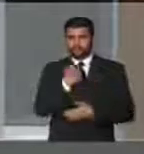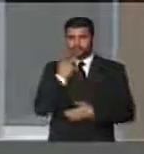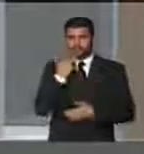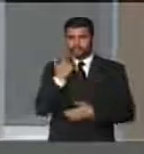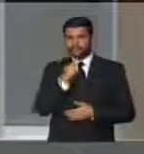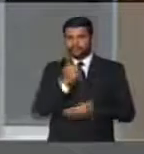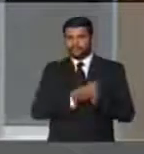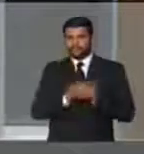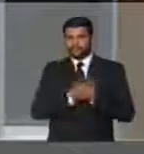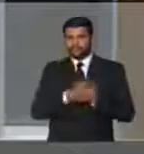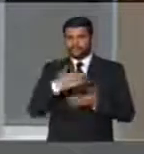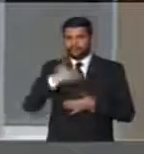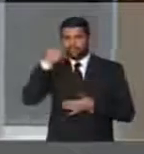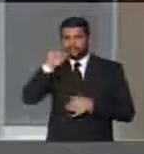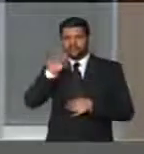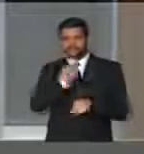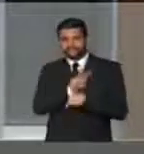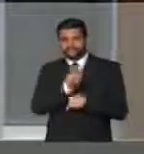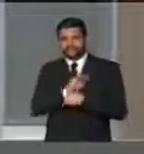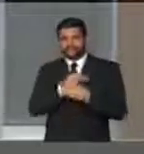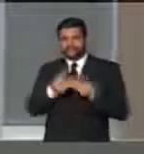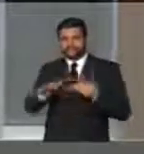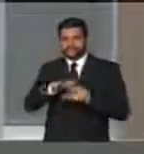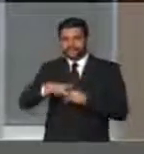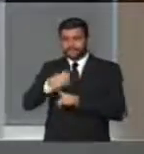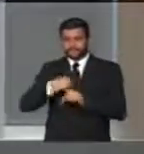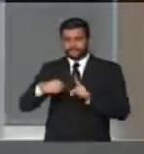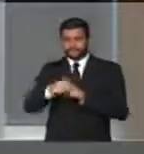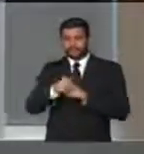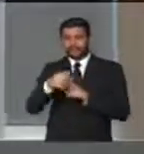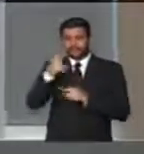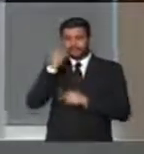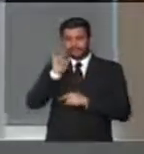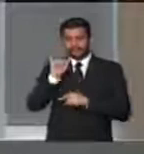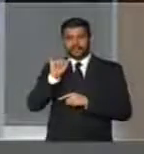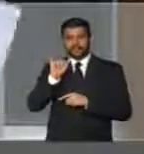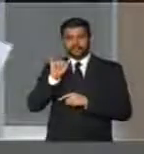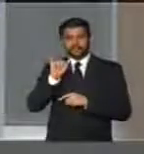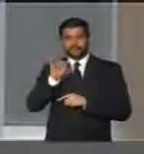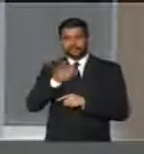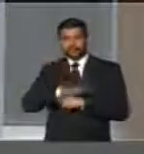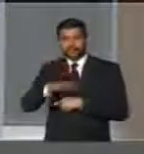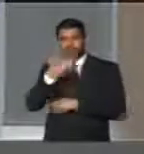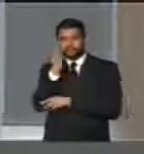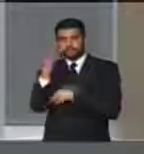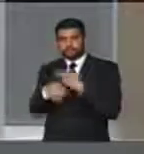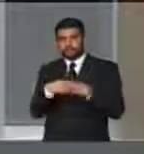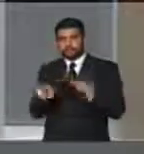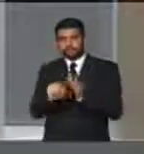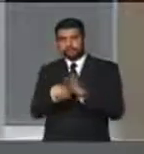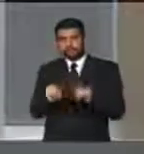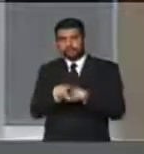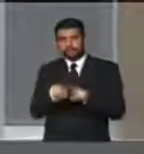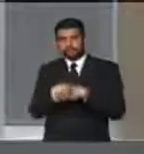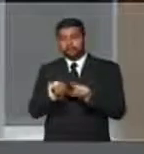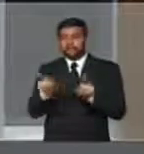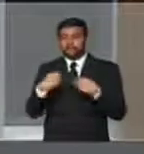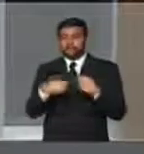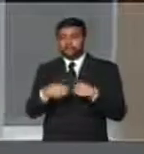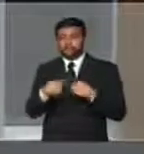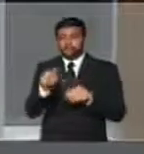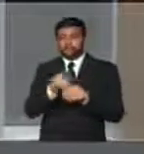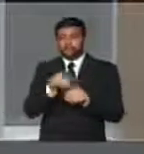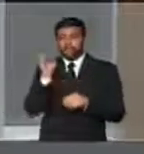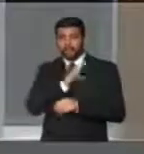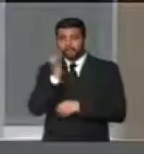vamos tomar mais precauções na área social, né, na área ambiental particularmente, mas nós devemos